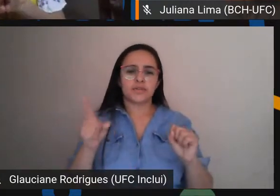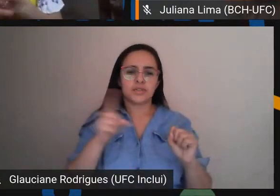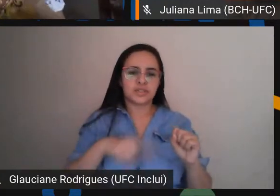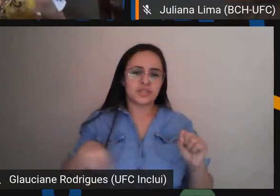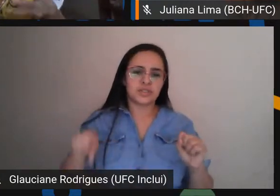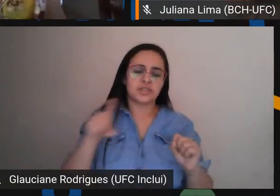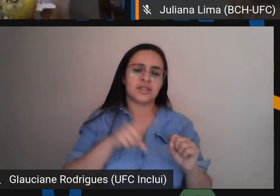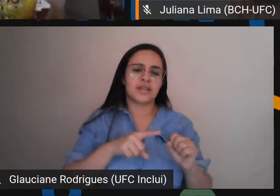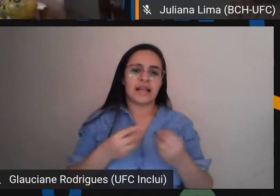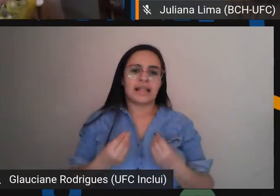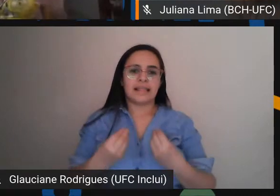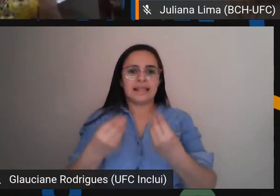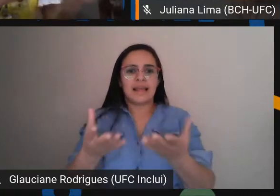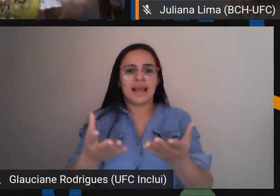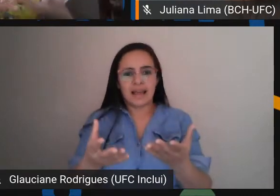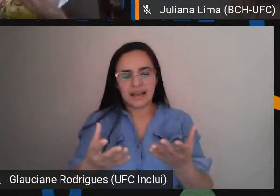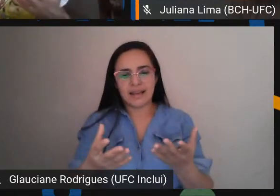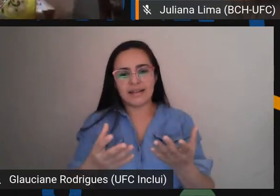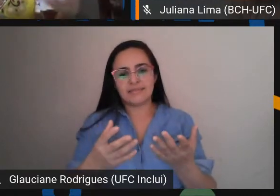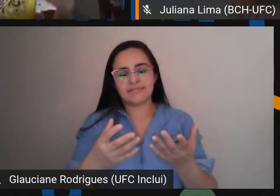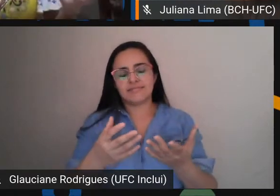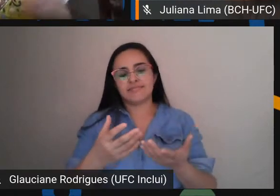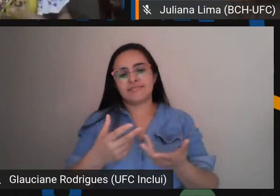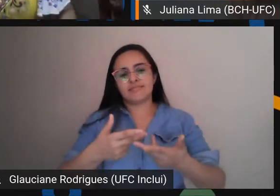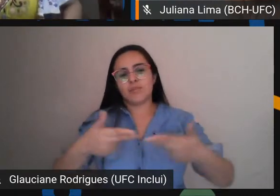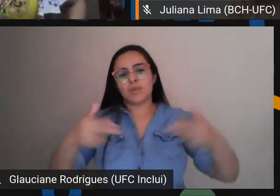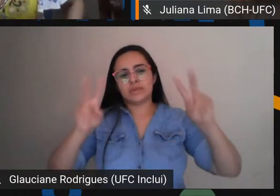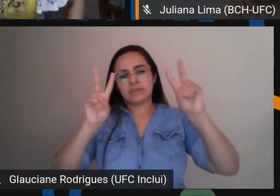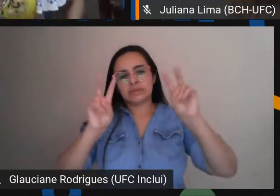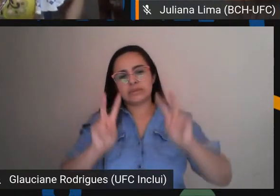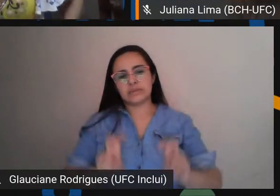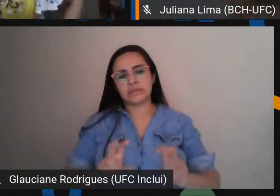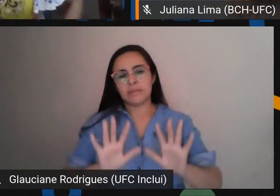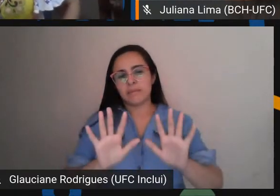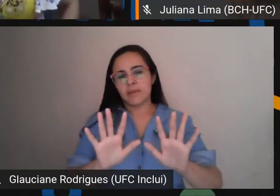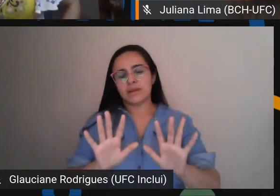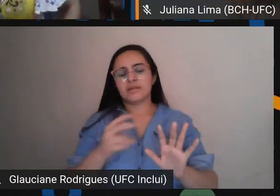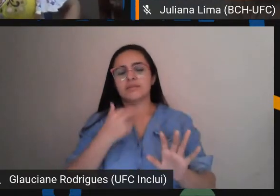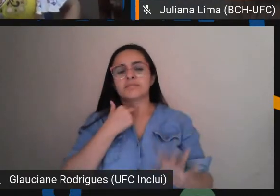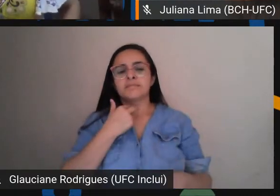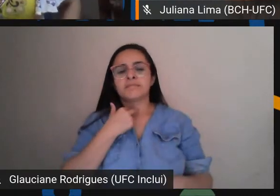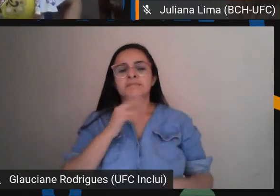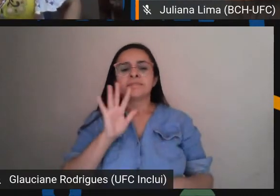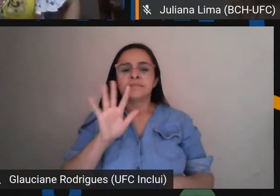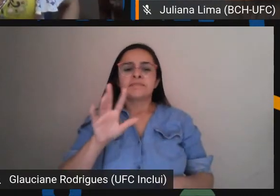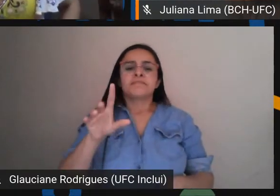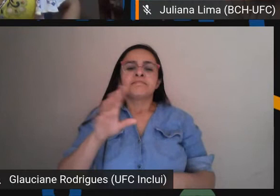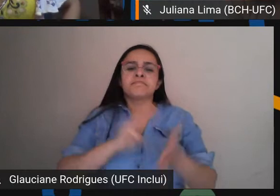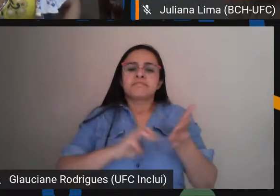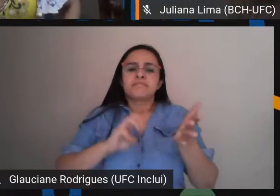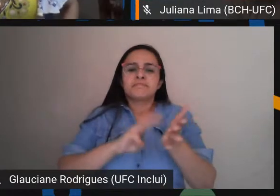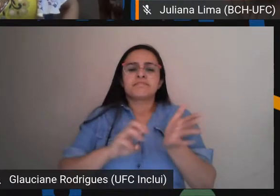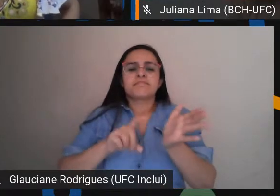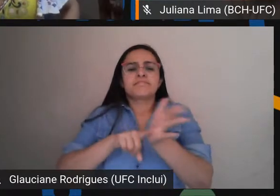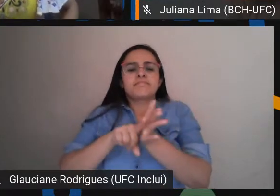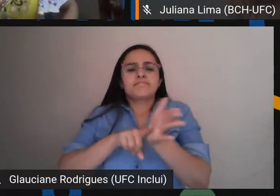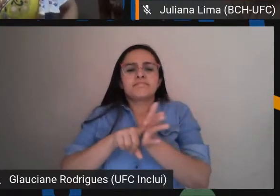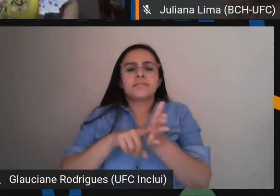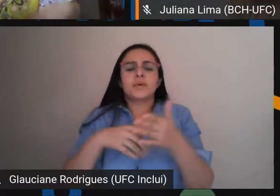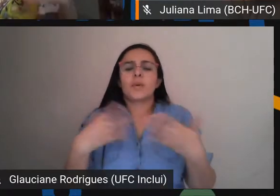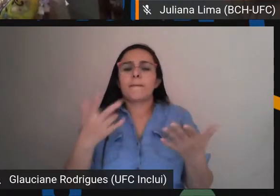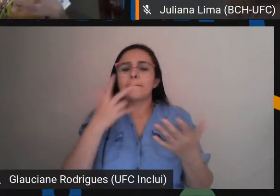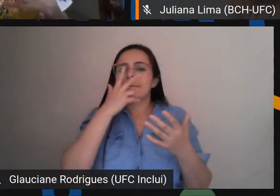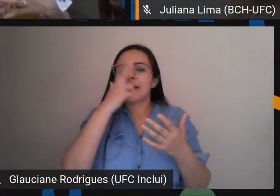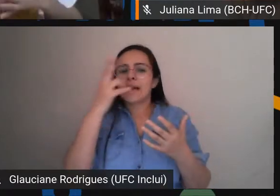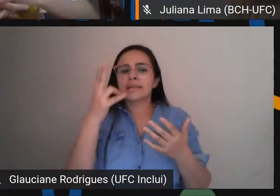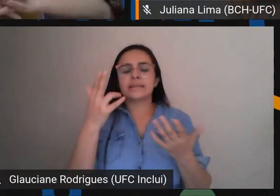mas eu não vou fazer isso. Então, vai ser o próprio método da pesquisa, né? Não tem um segredo. É